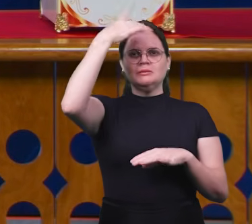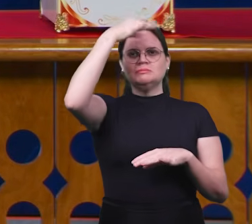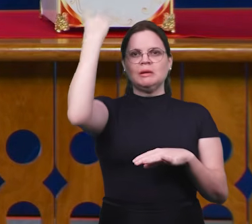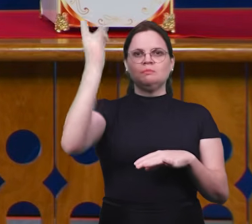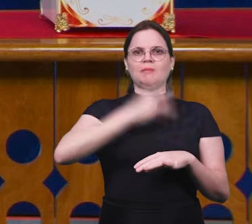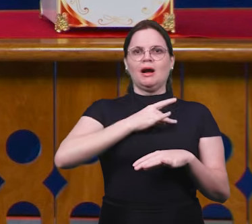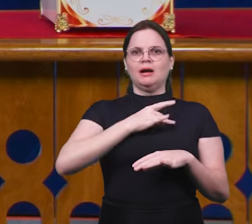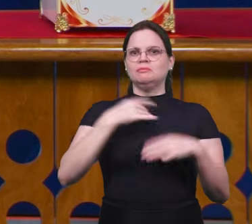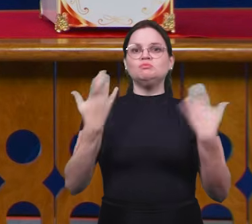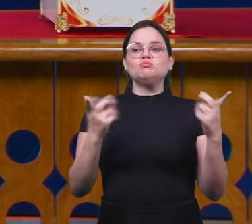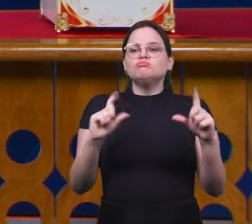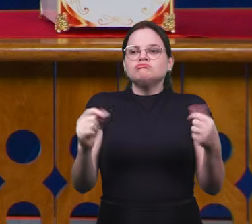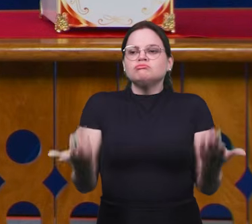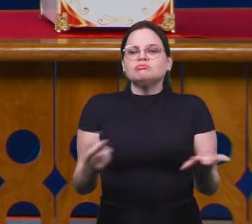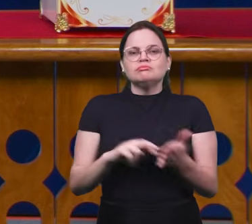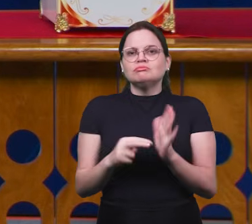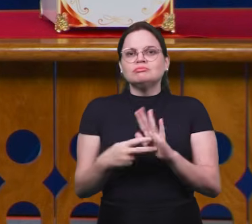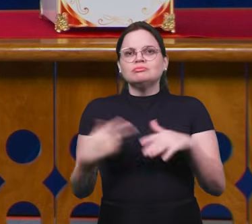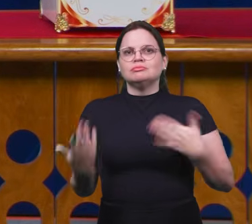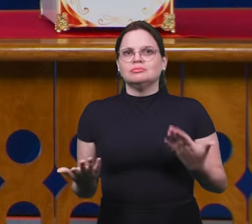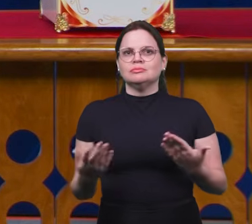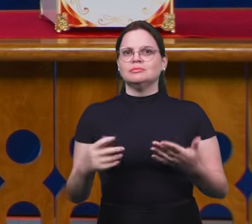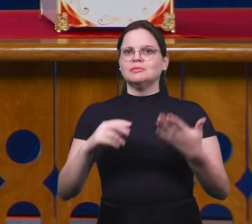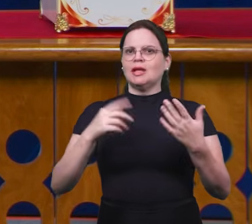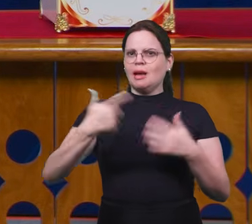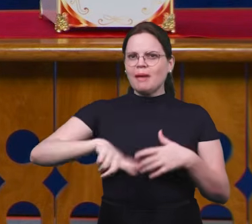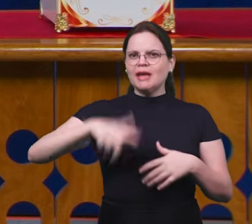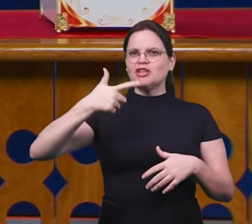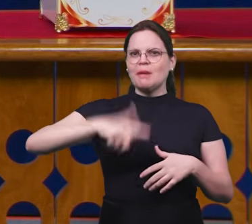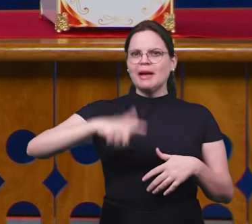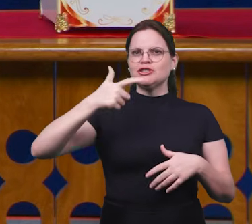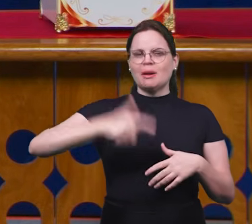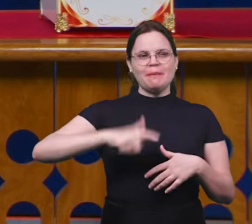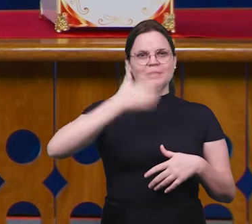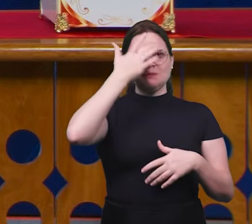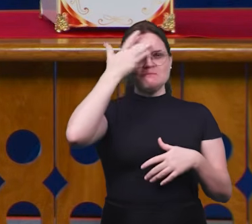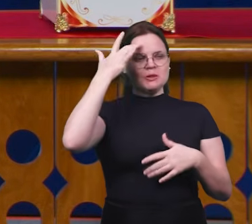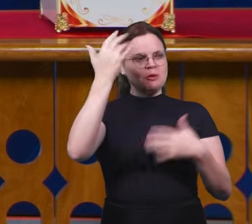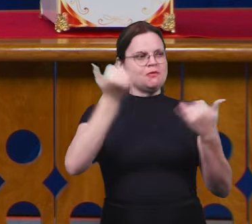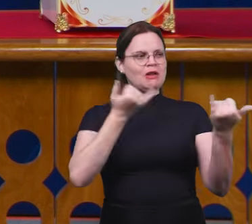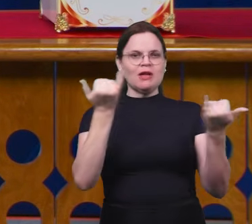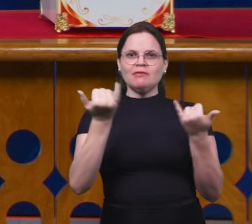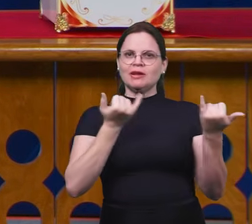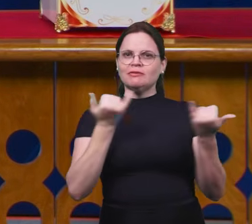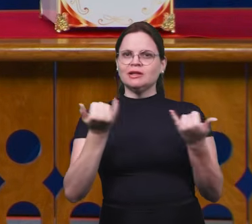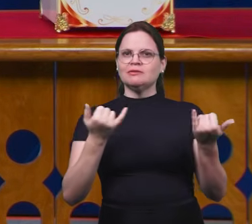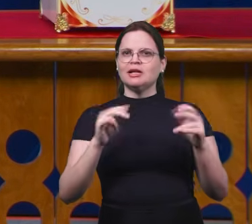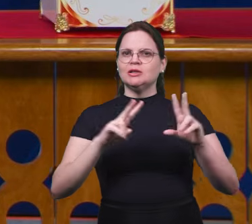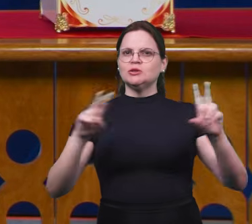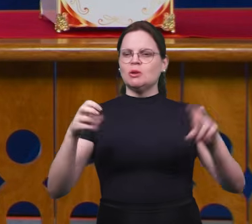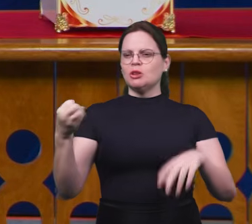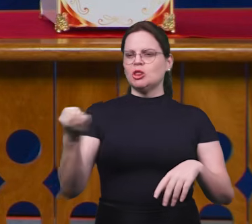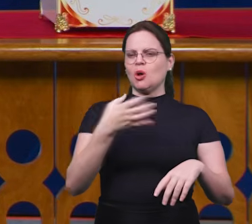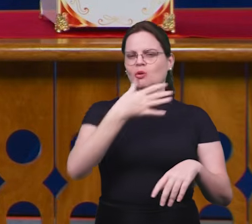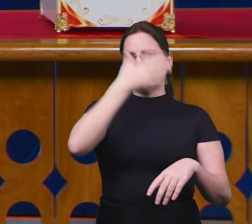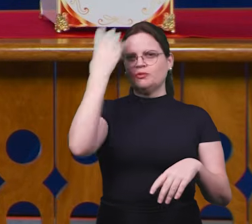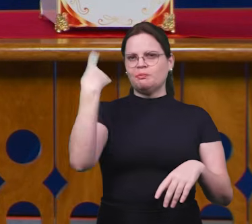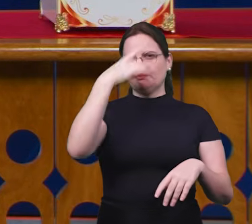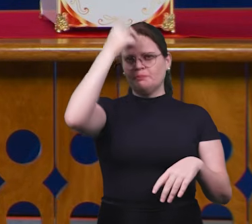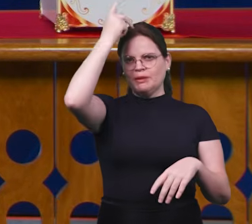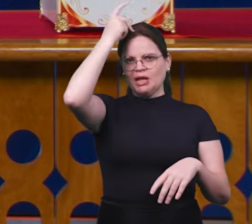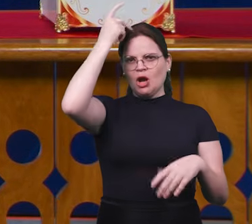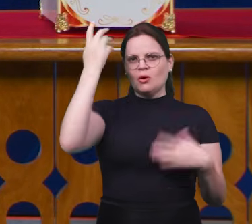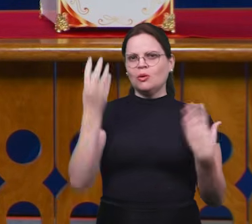foi uma grande bênção. E vemos falar que isso se repete na vida do povo de Deus, um novo Pentecostes,